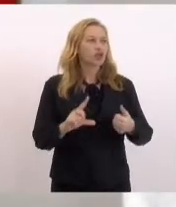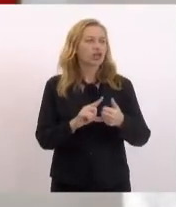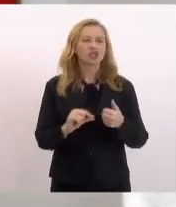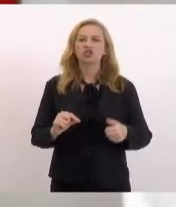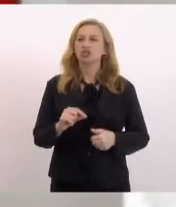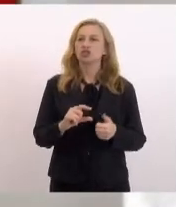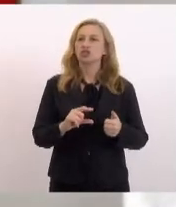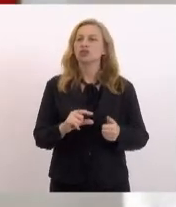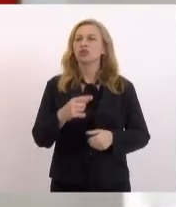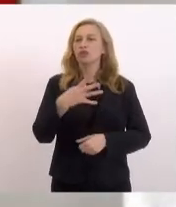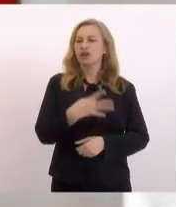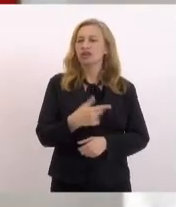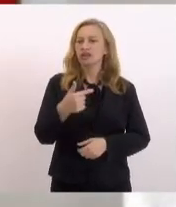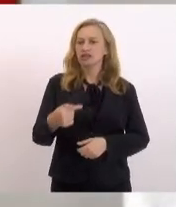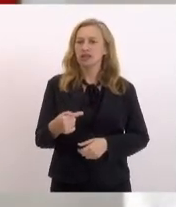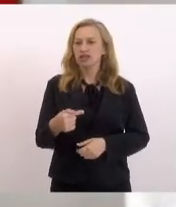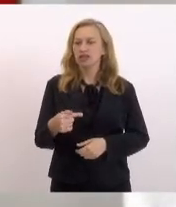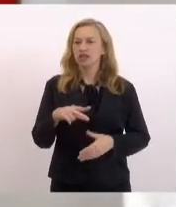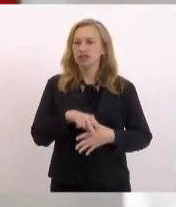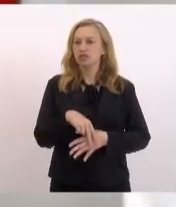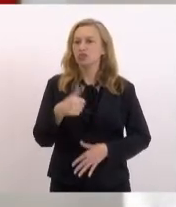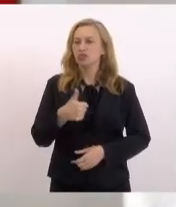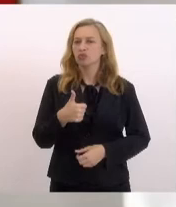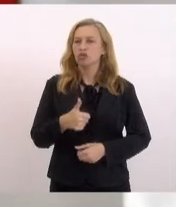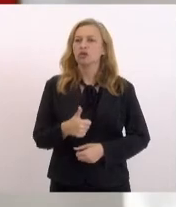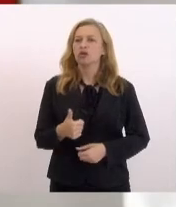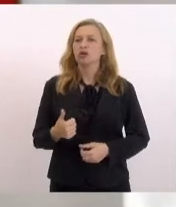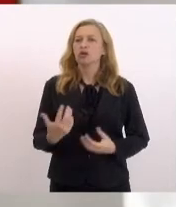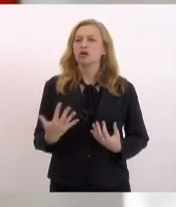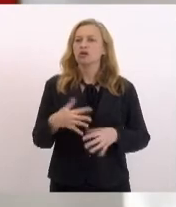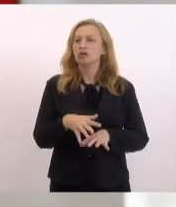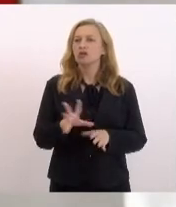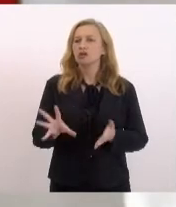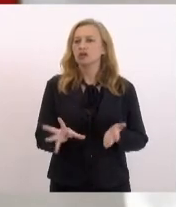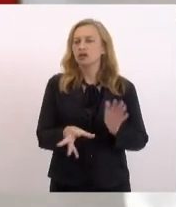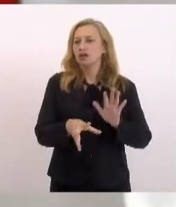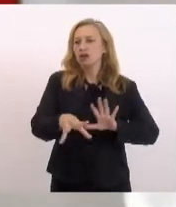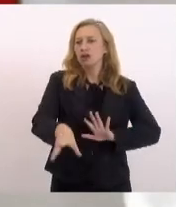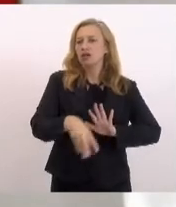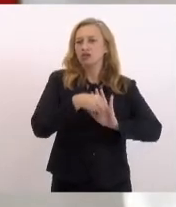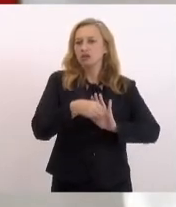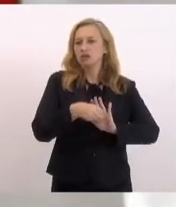do inciso 1, a inclusão na pauta do projeto de lei